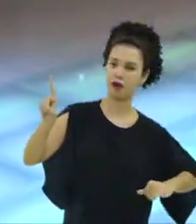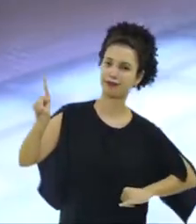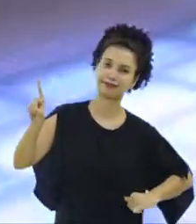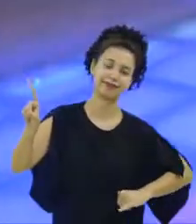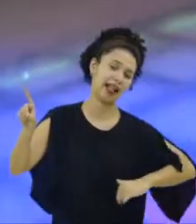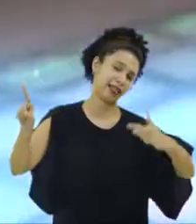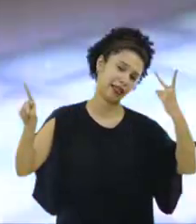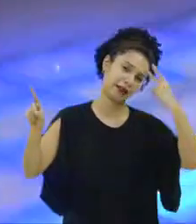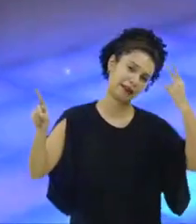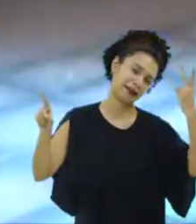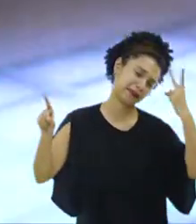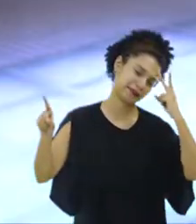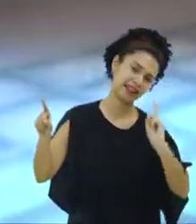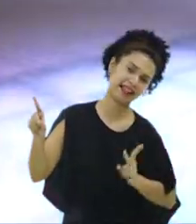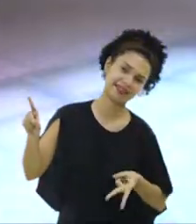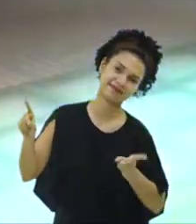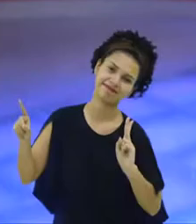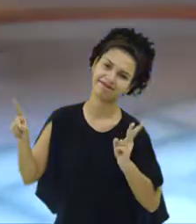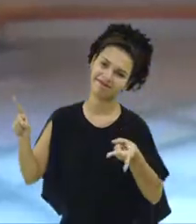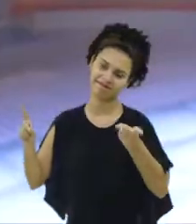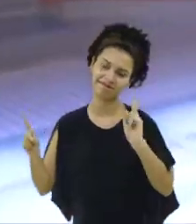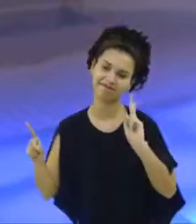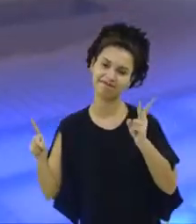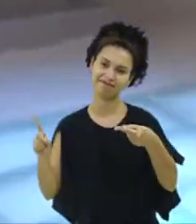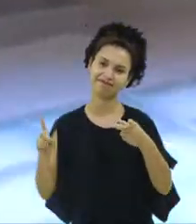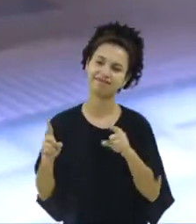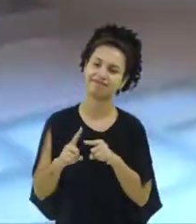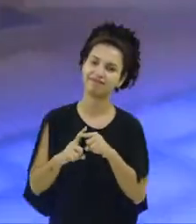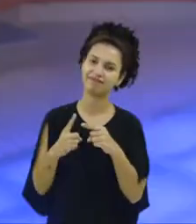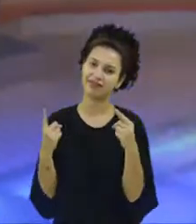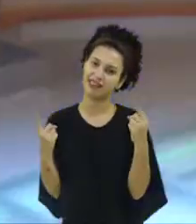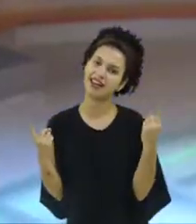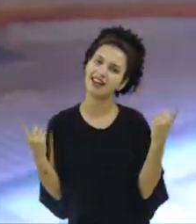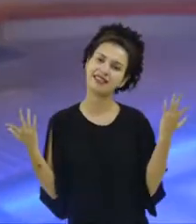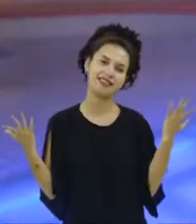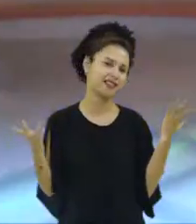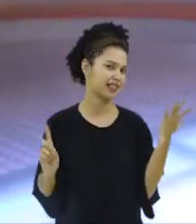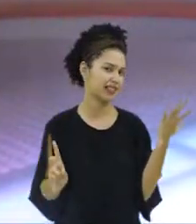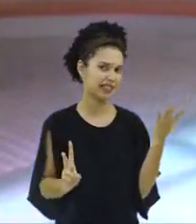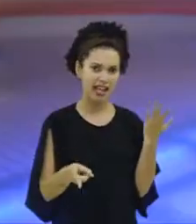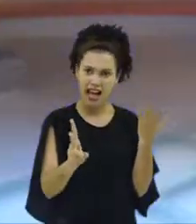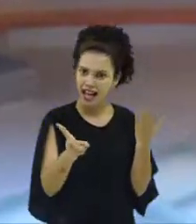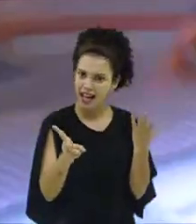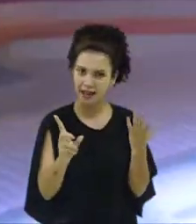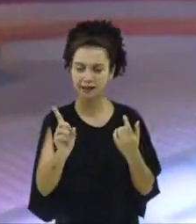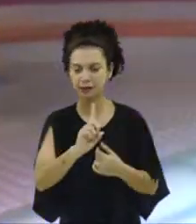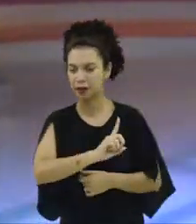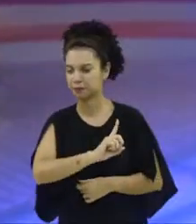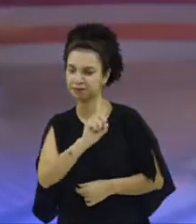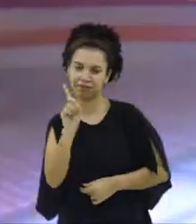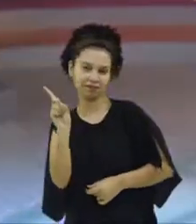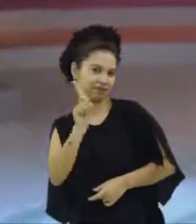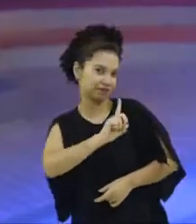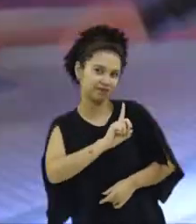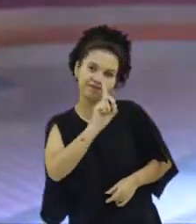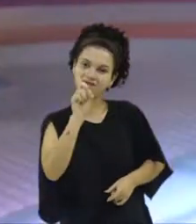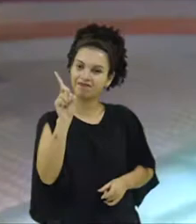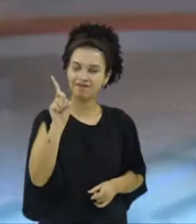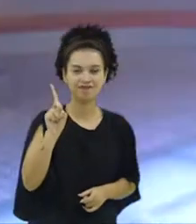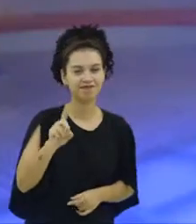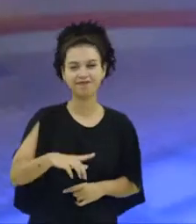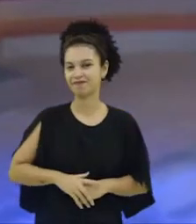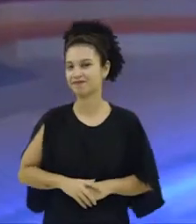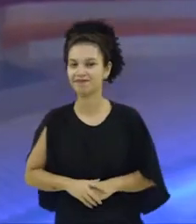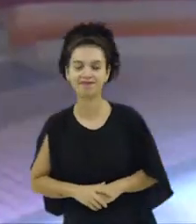Sei de dar escape pra você, agora resolvi cuidar de mim. Agora é farra todo dia,